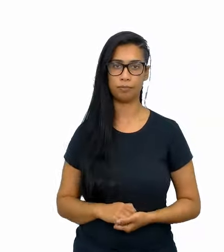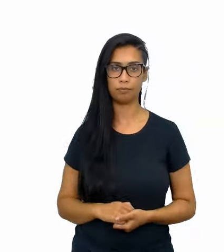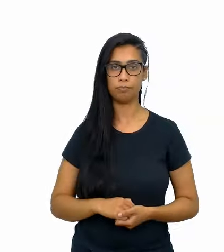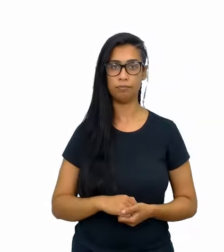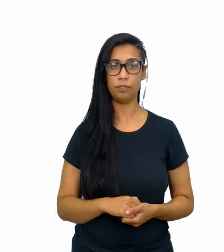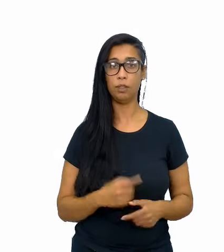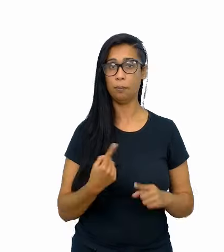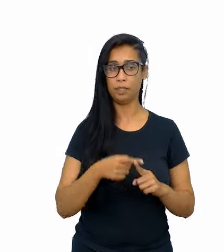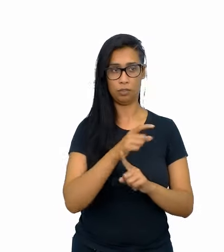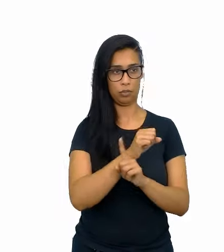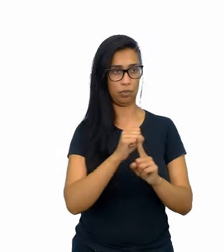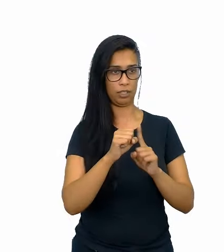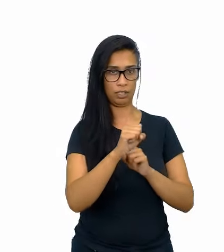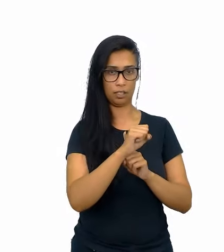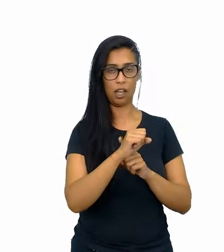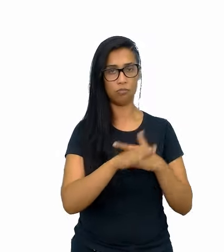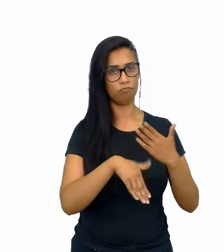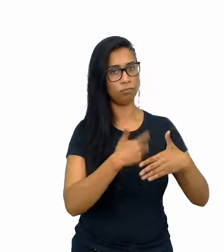social.